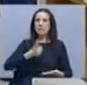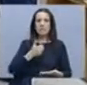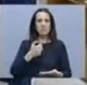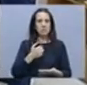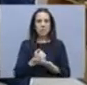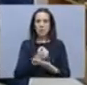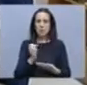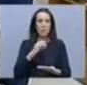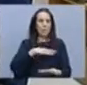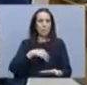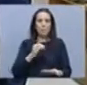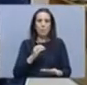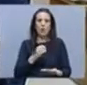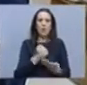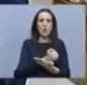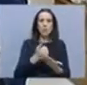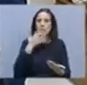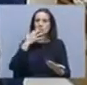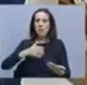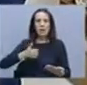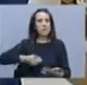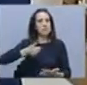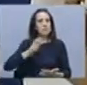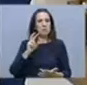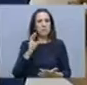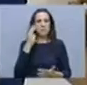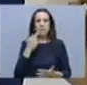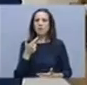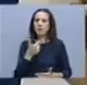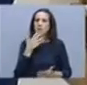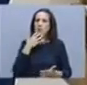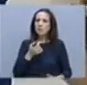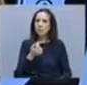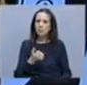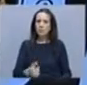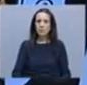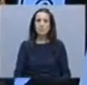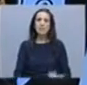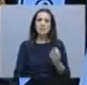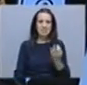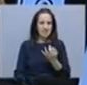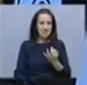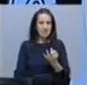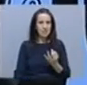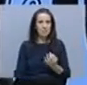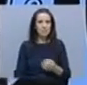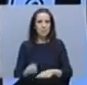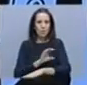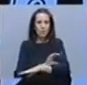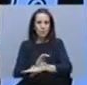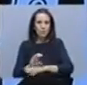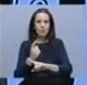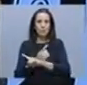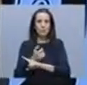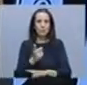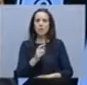Exatamente. Alho e sal. São as duas ferramentas fundamentais. Exatamente. Mas sal aqui, pouco. Exatamente, por causa do colesterol. Isso não é só o